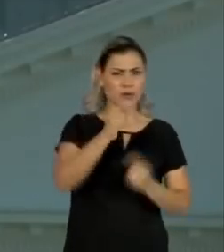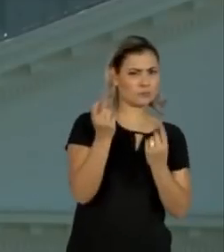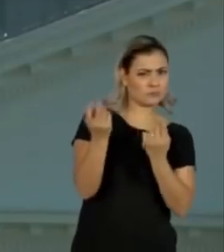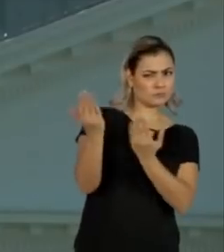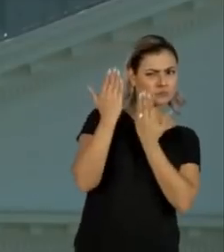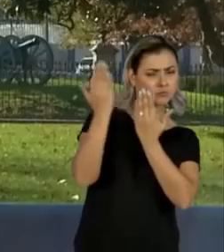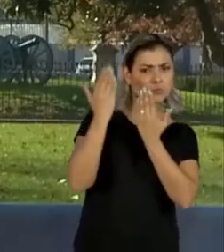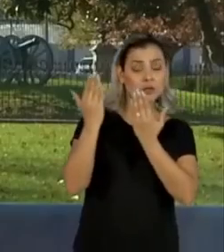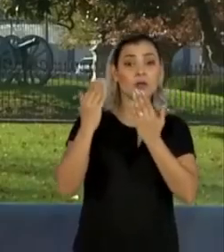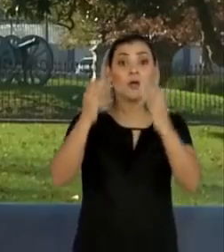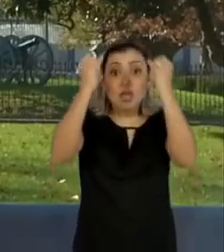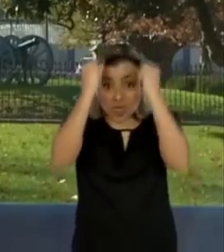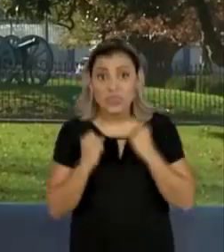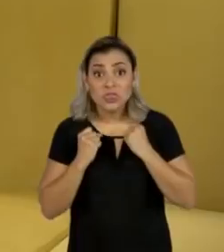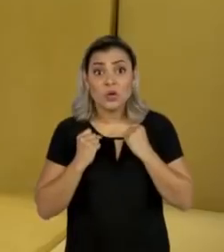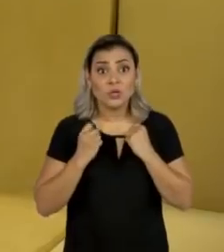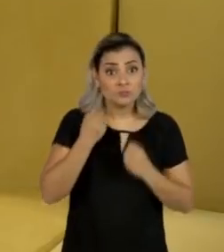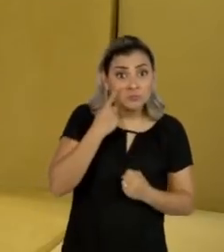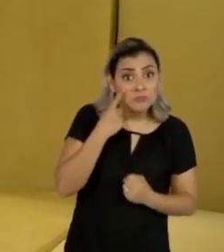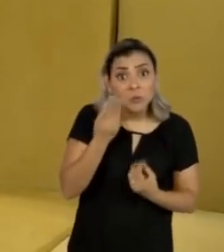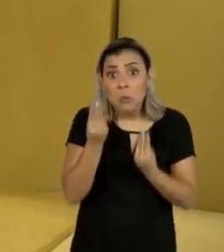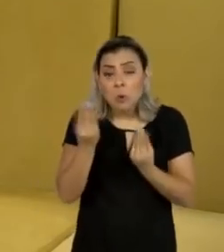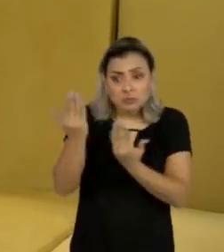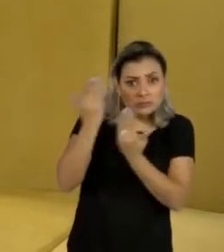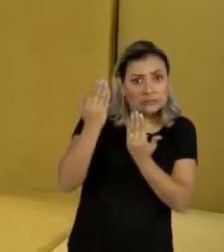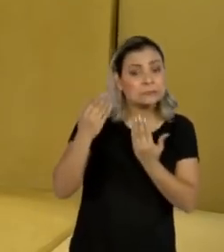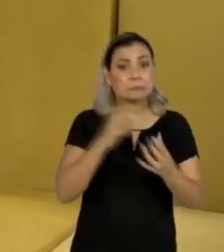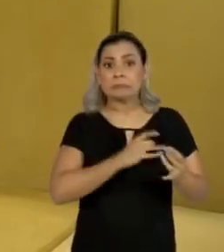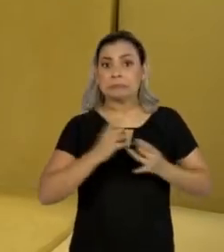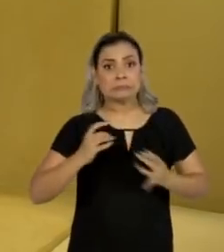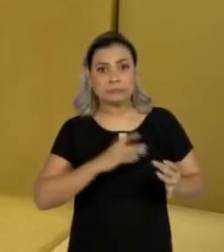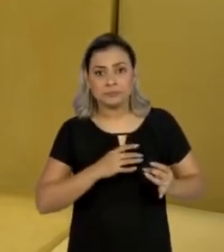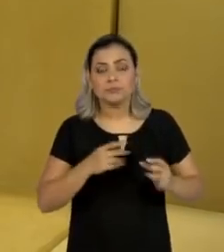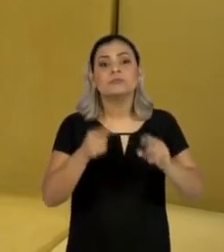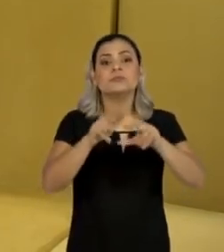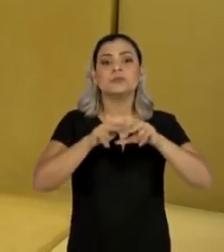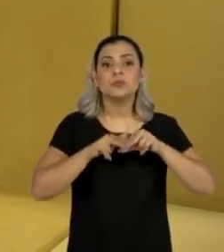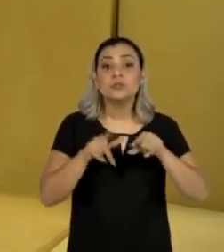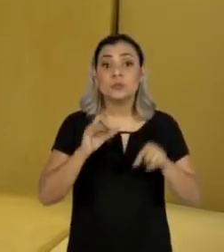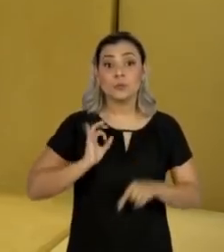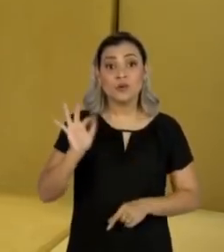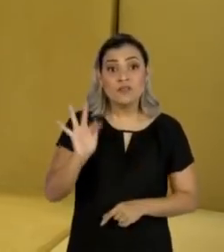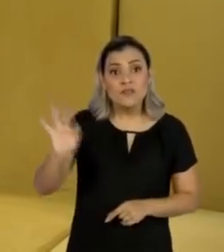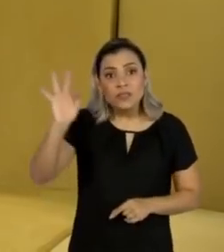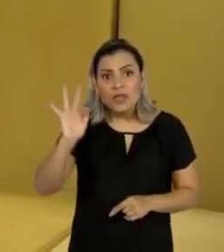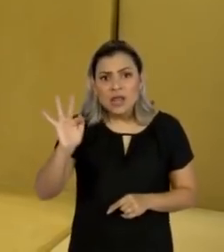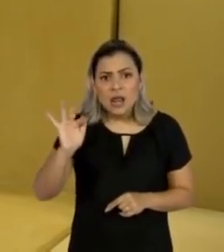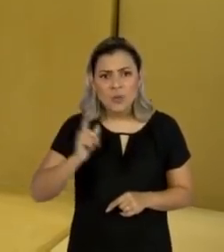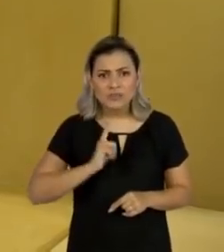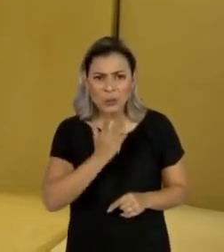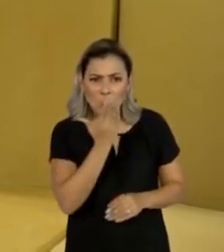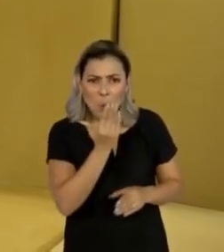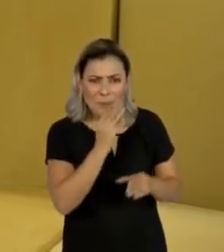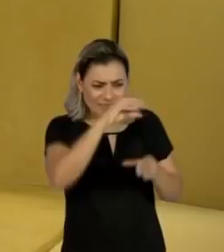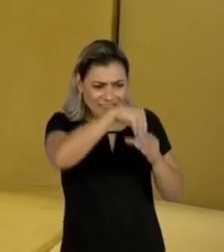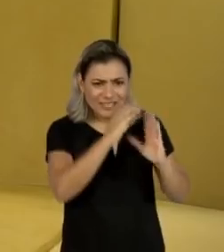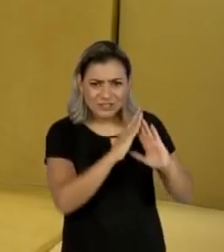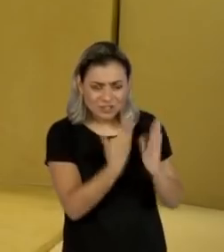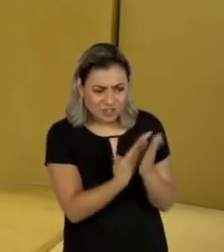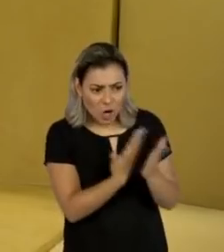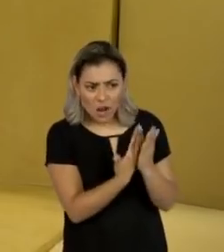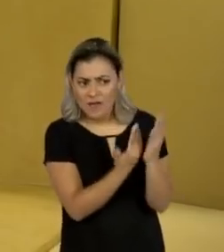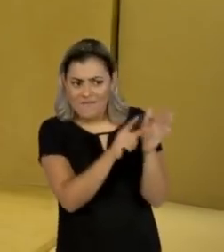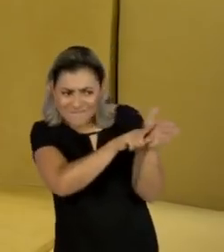alertas antiterrorismo. Polícia Federal faz operações contra desvios na merenda escolar em